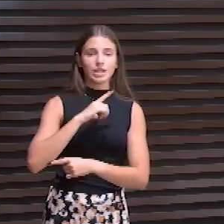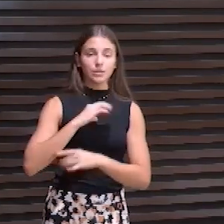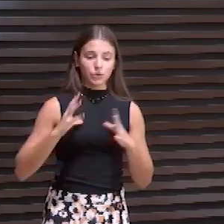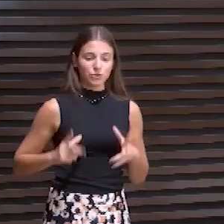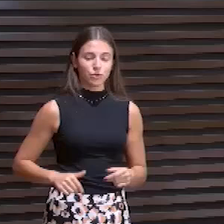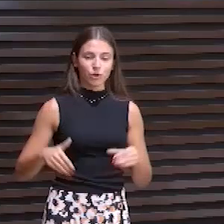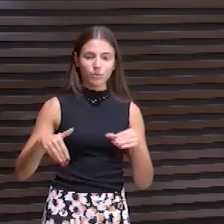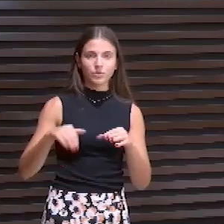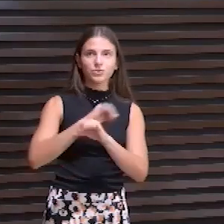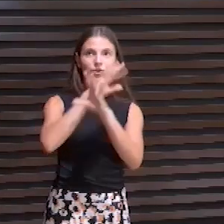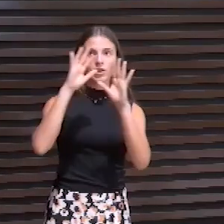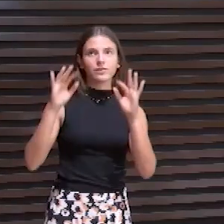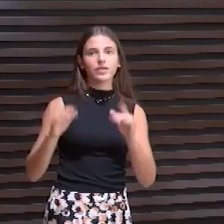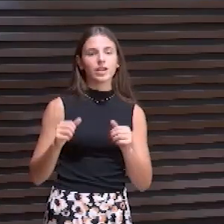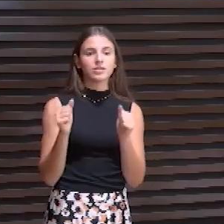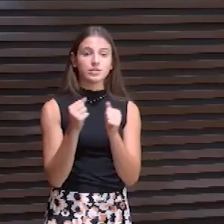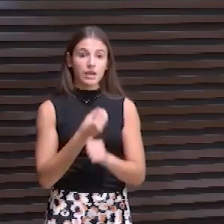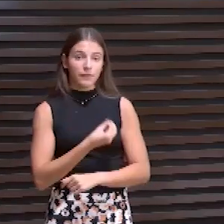nosso Deus.